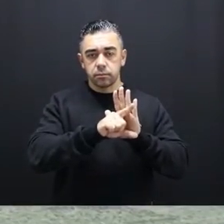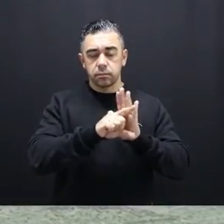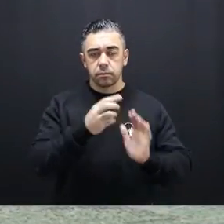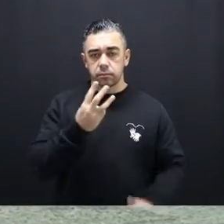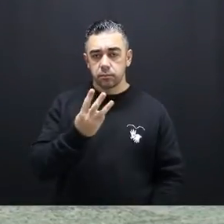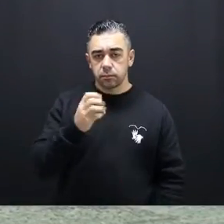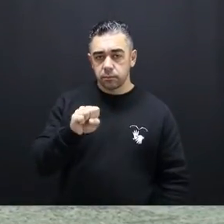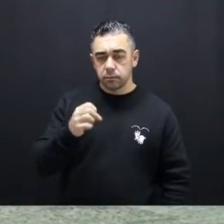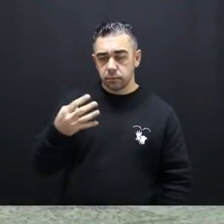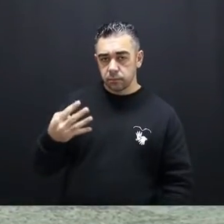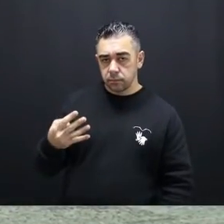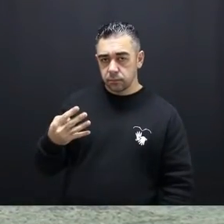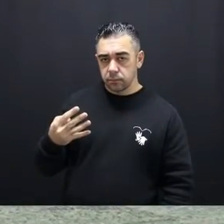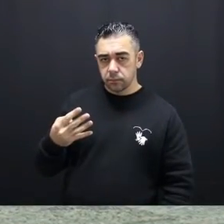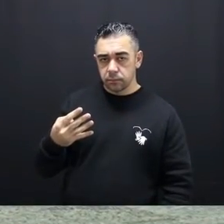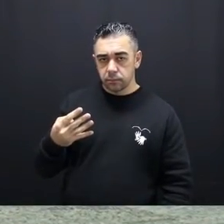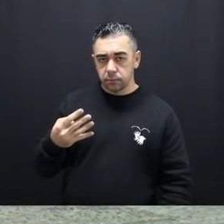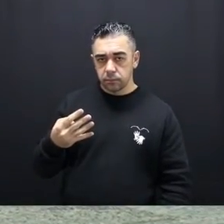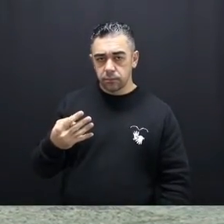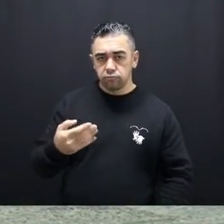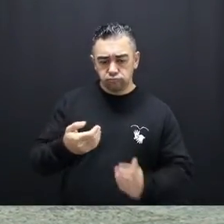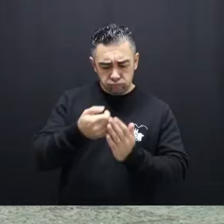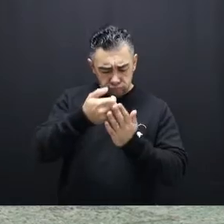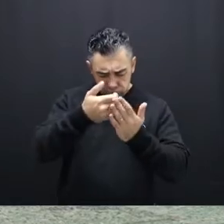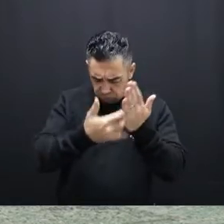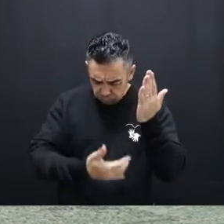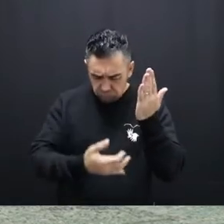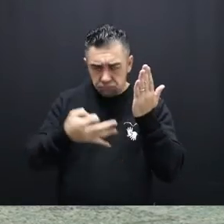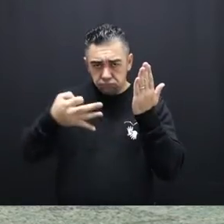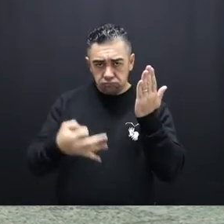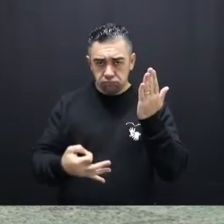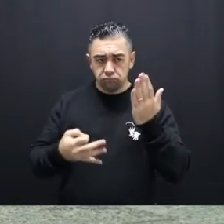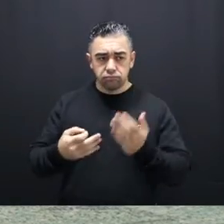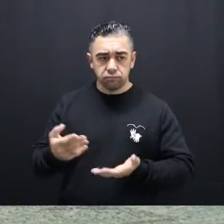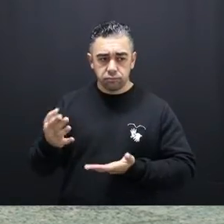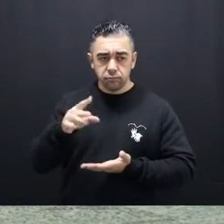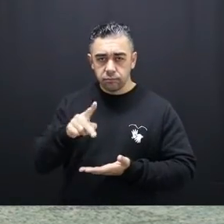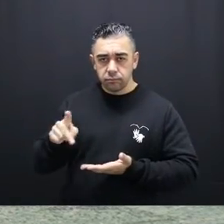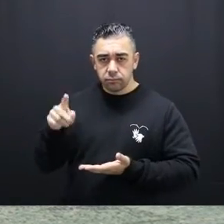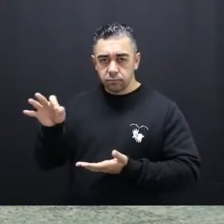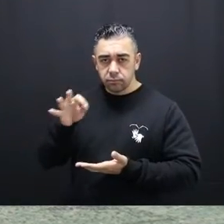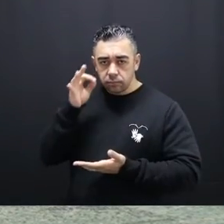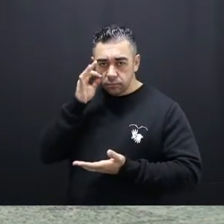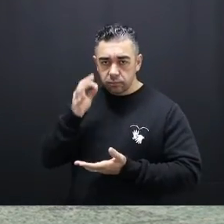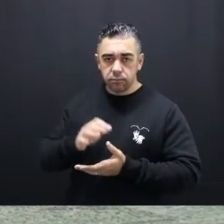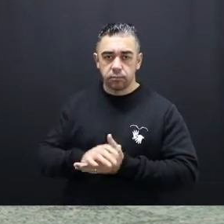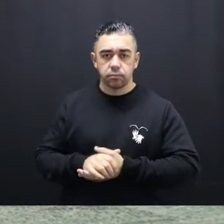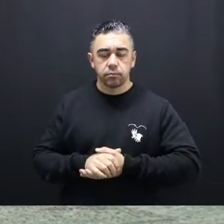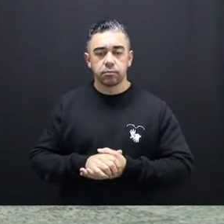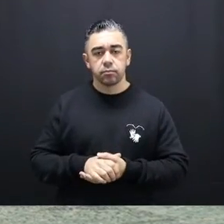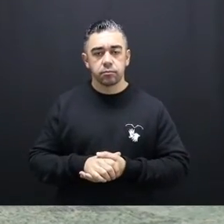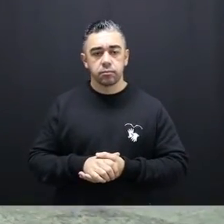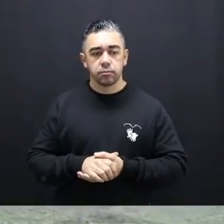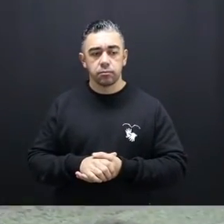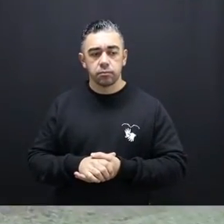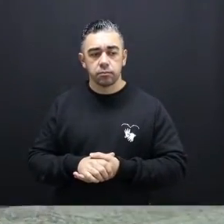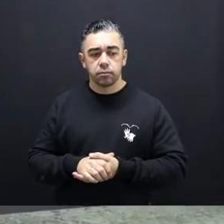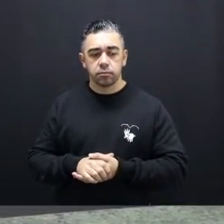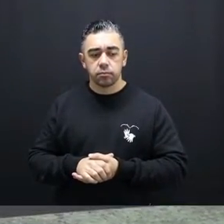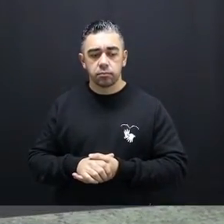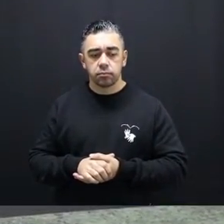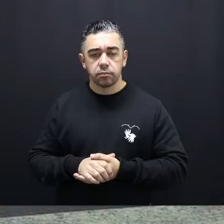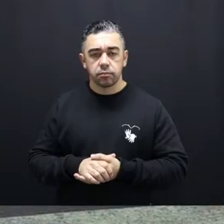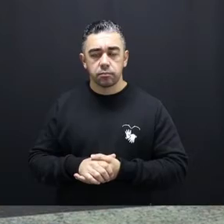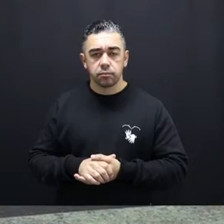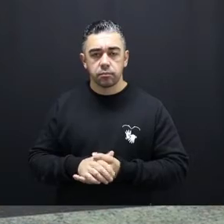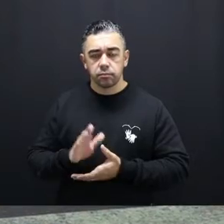384 na íntegra Professor Avelino e é e venha com disco